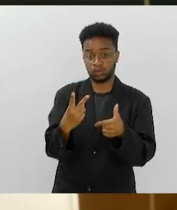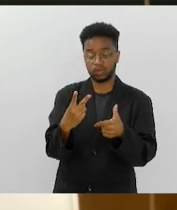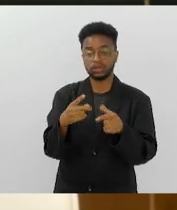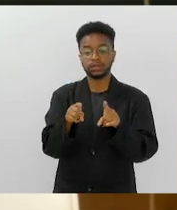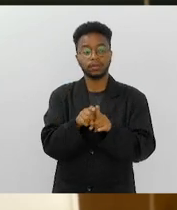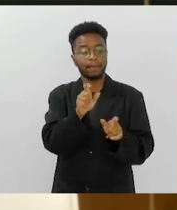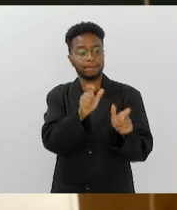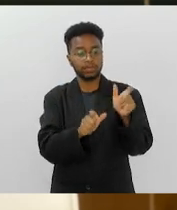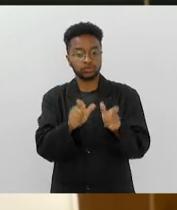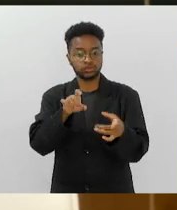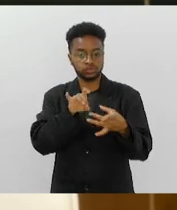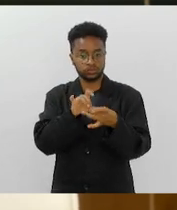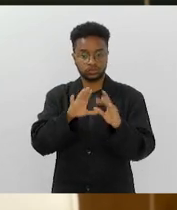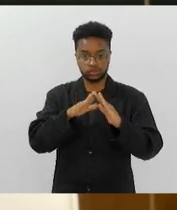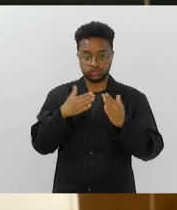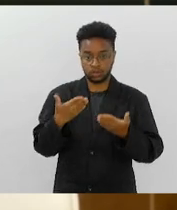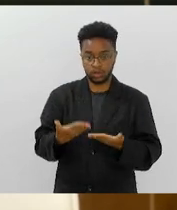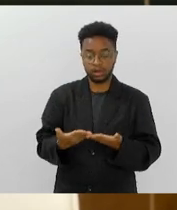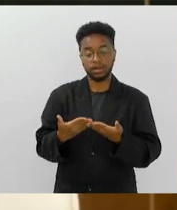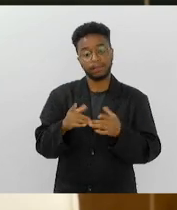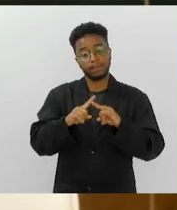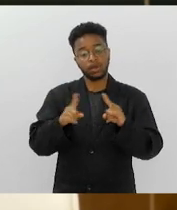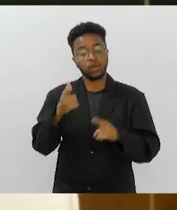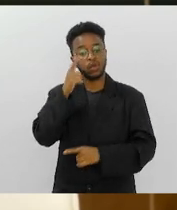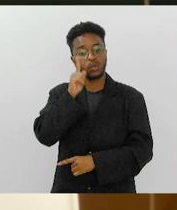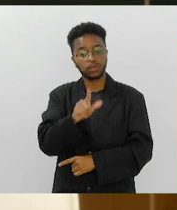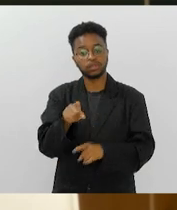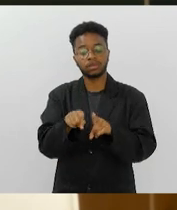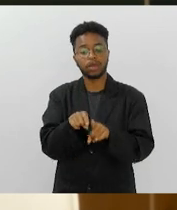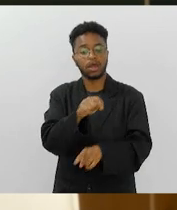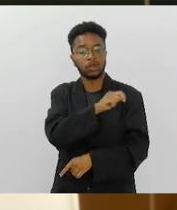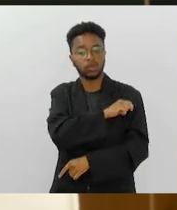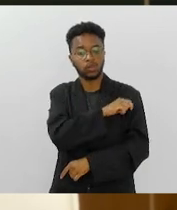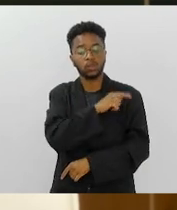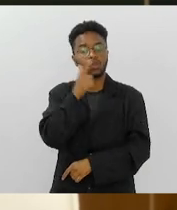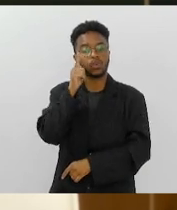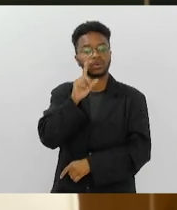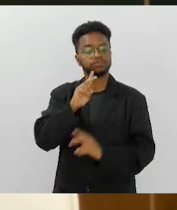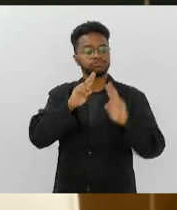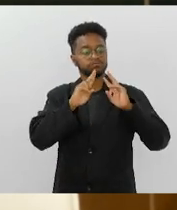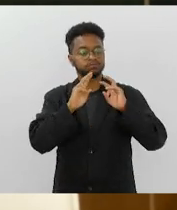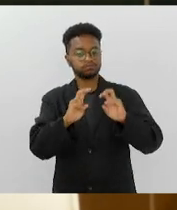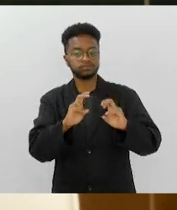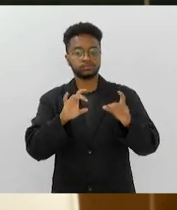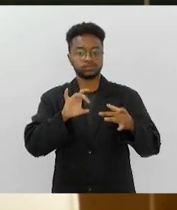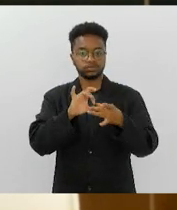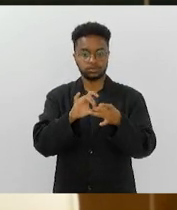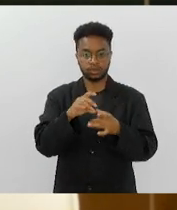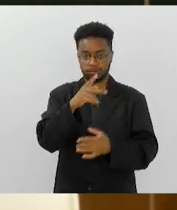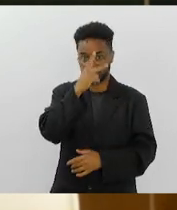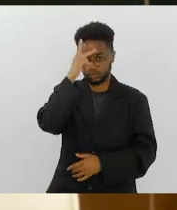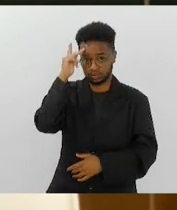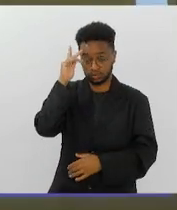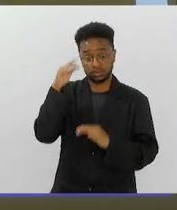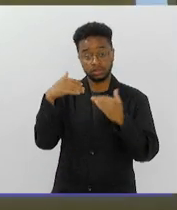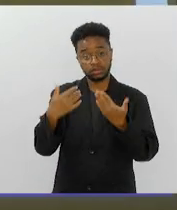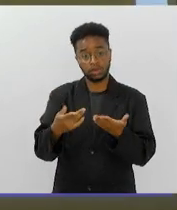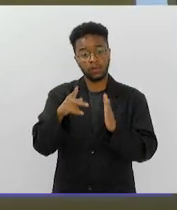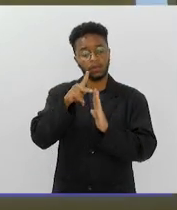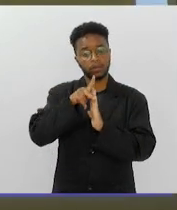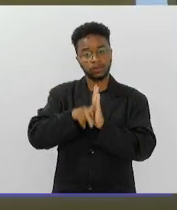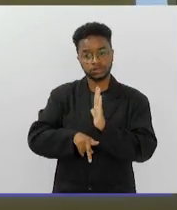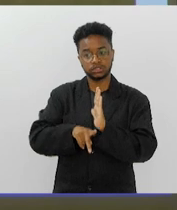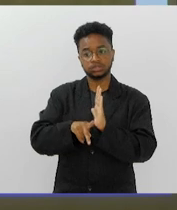que é da escola e que ela consegue, o estudante consegue se enxergar nesta pessoa. E esse projeto, ele